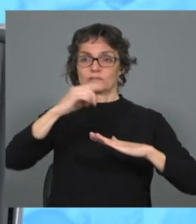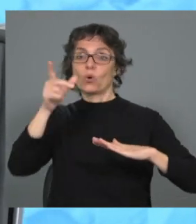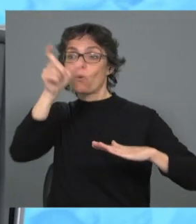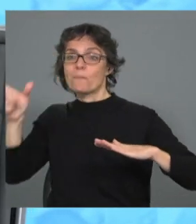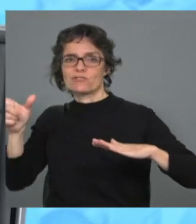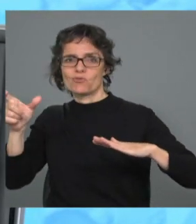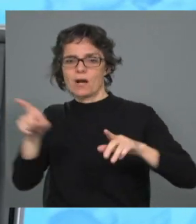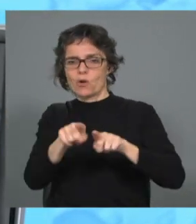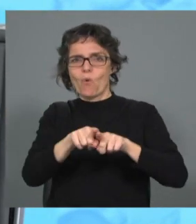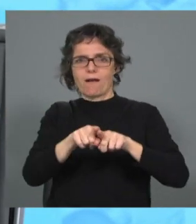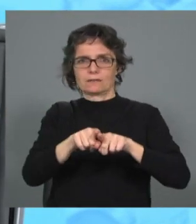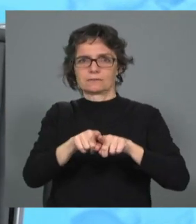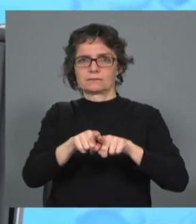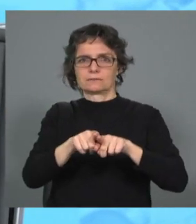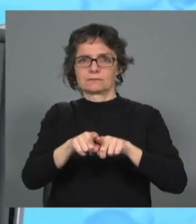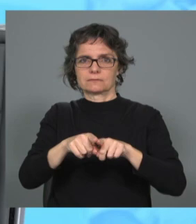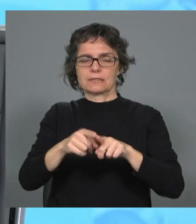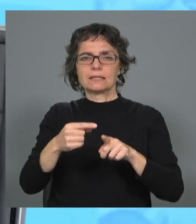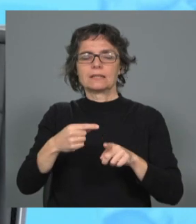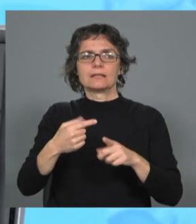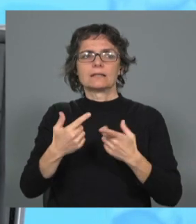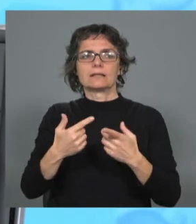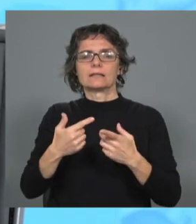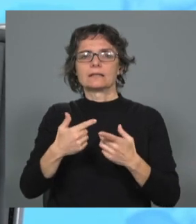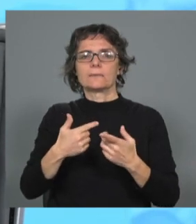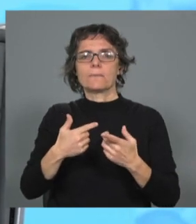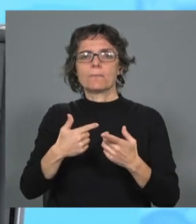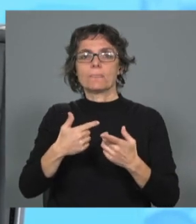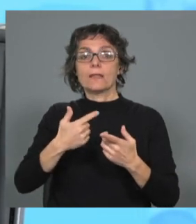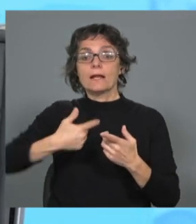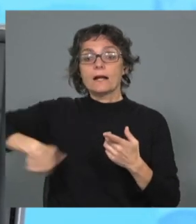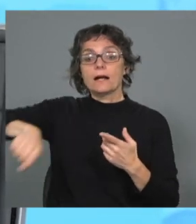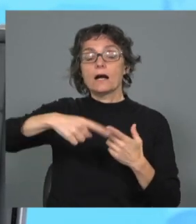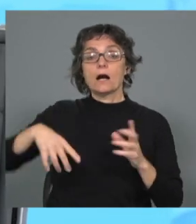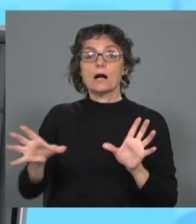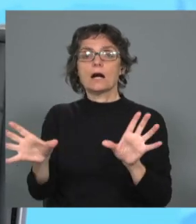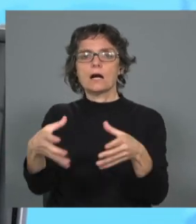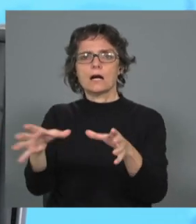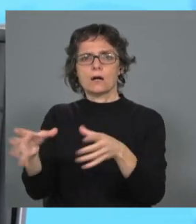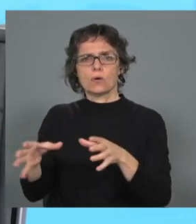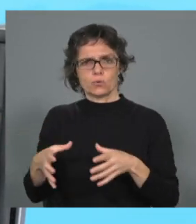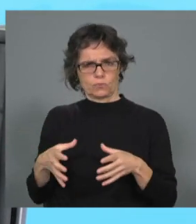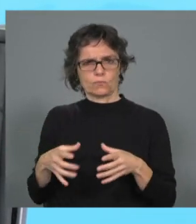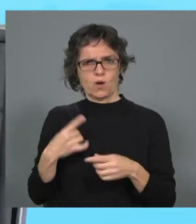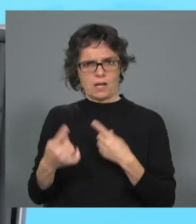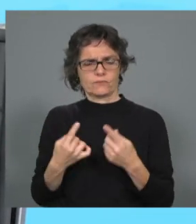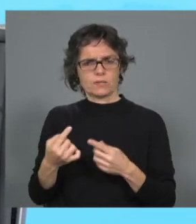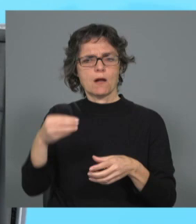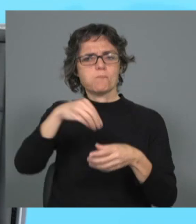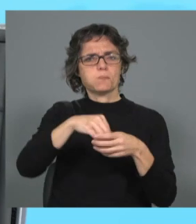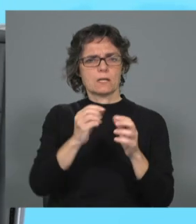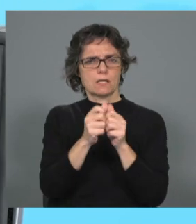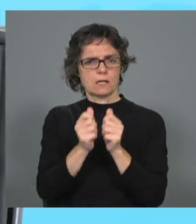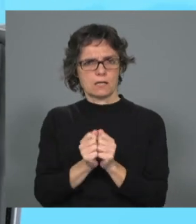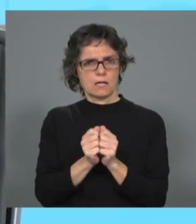leigos. Nós chegámos a pertencer a grupos de oração em que as pessoas estavam incomodadas com a nossa situação e saímos. Portanto, é questão de não causar